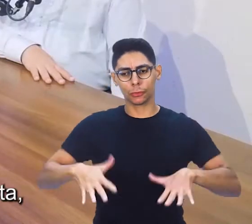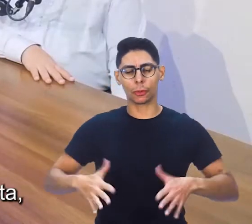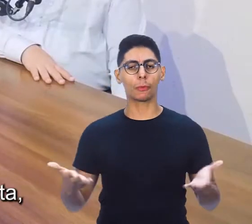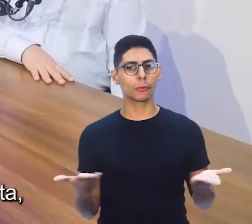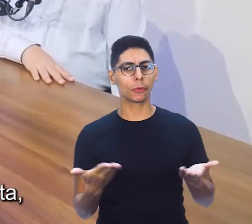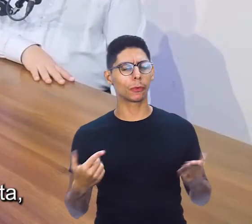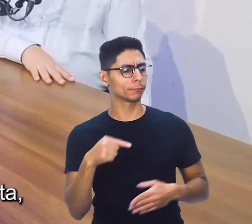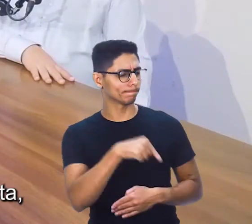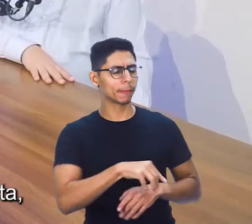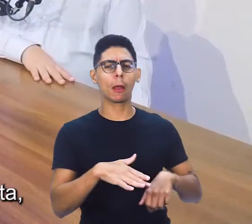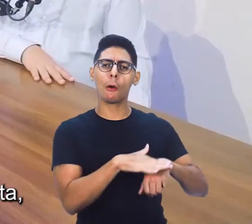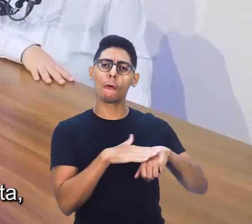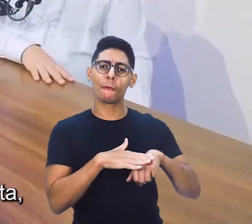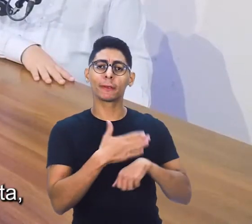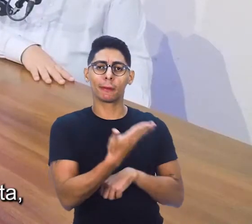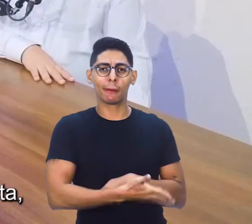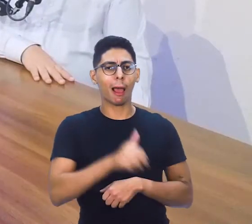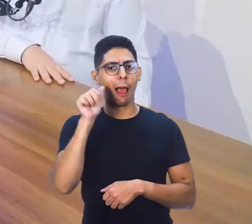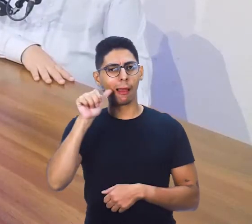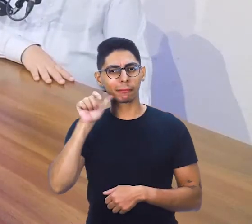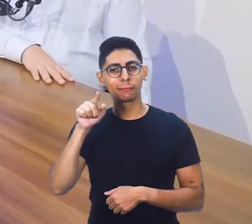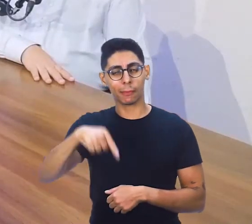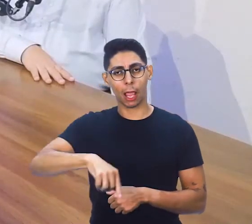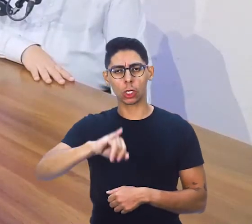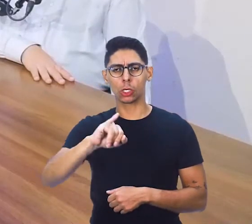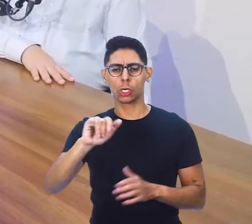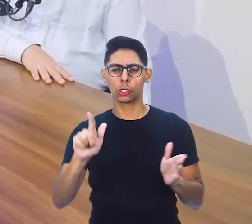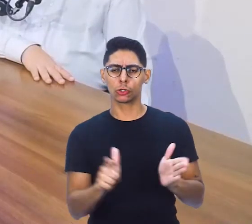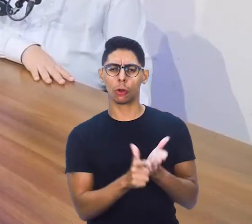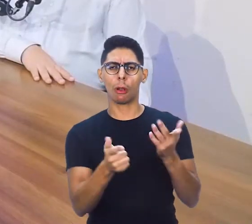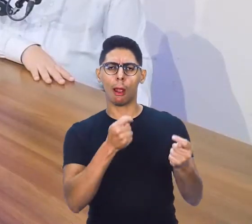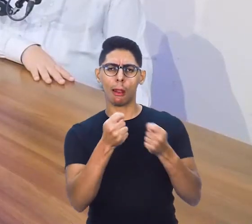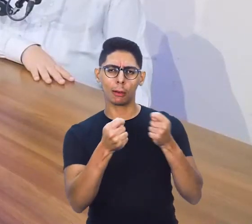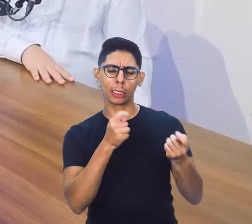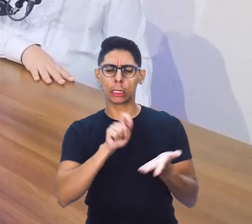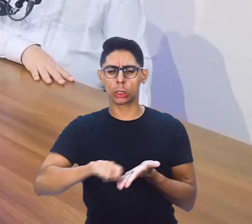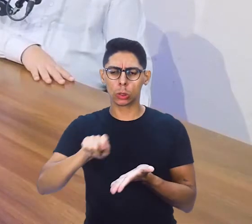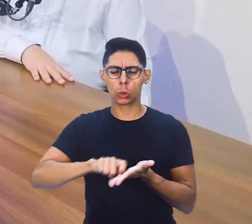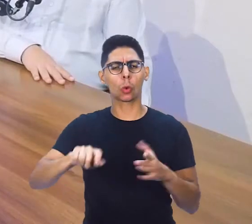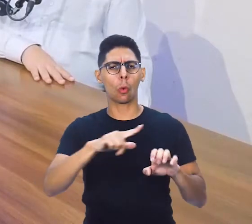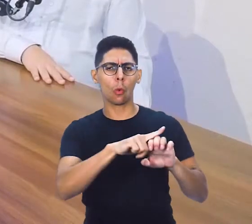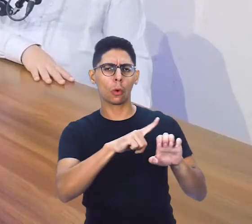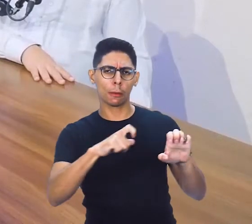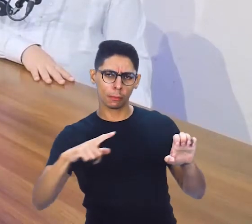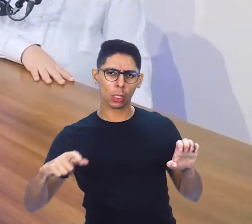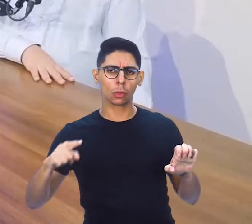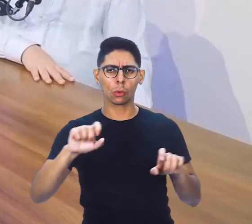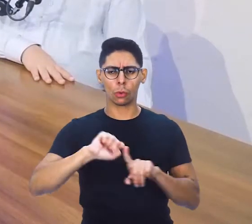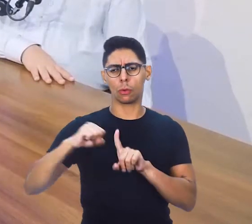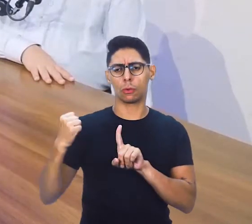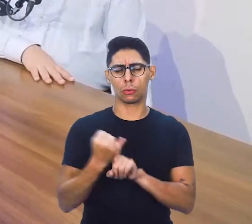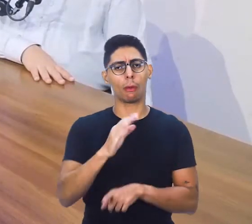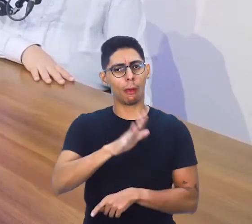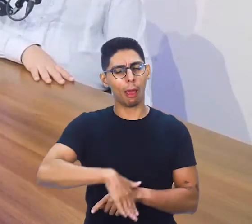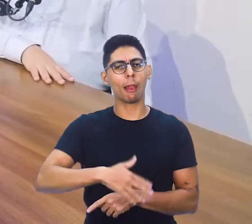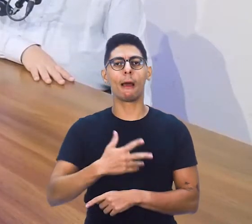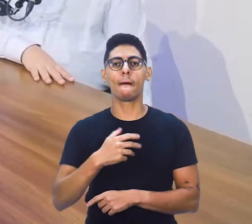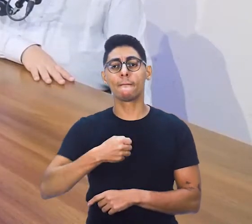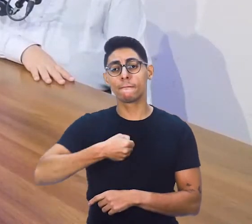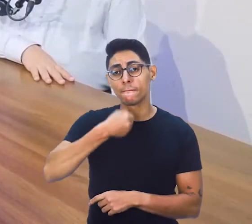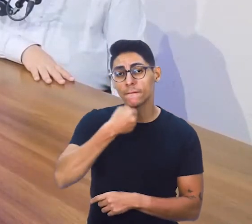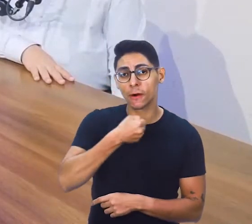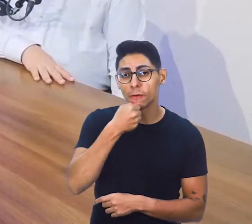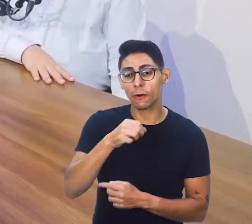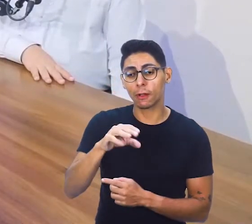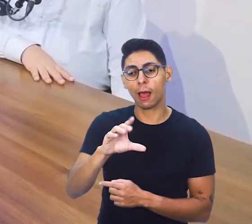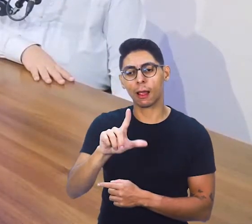aqui conversando com a jornalista, escritora, empreendedora social, a vovó da